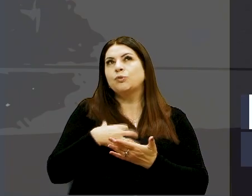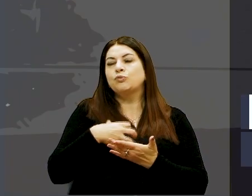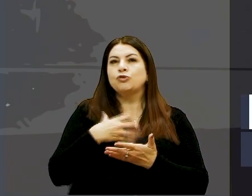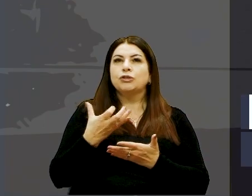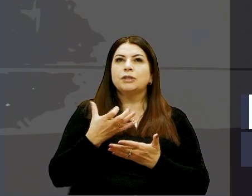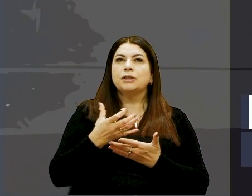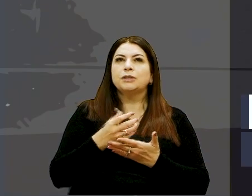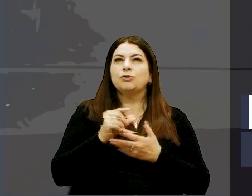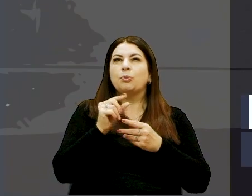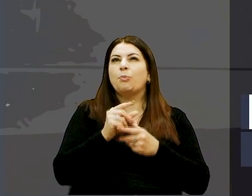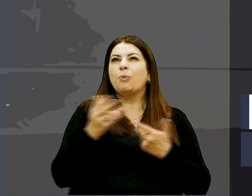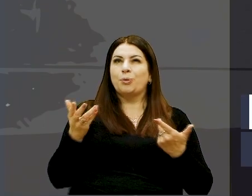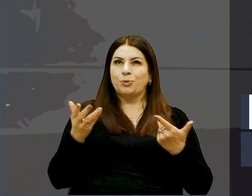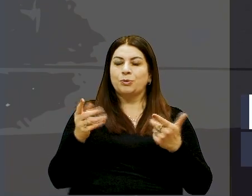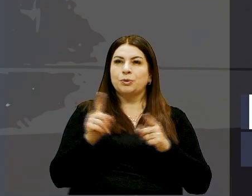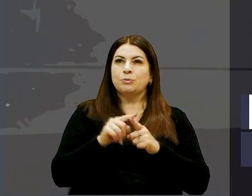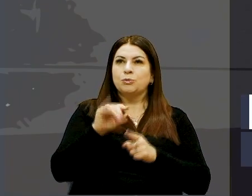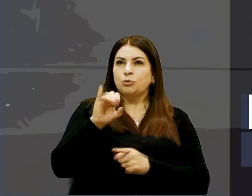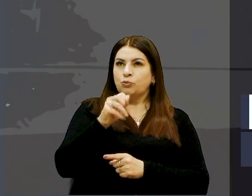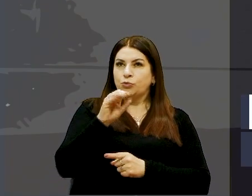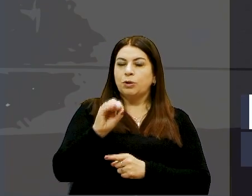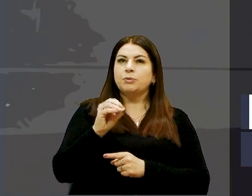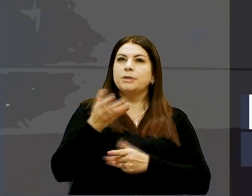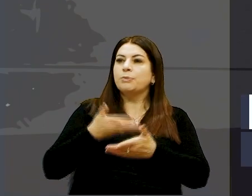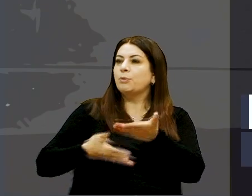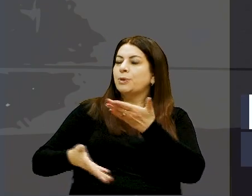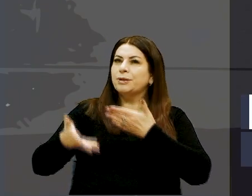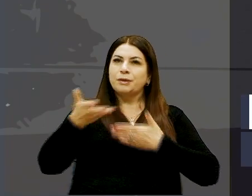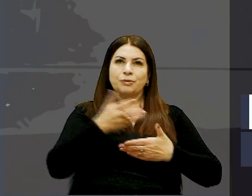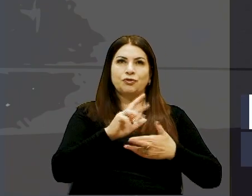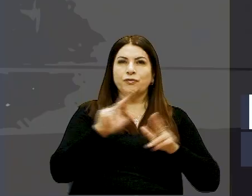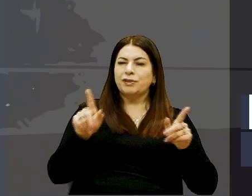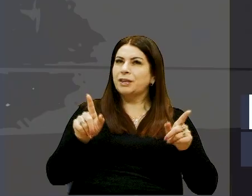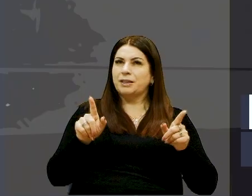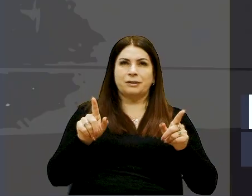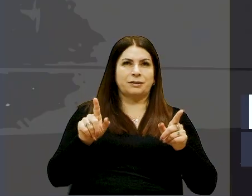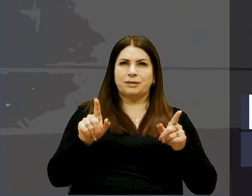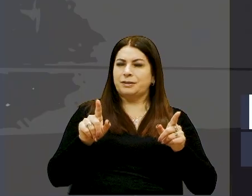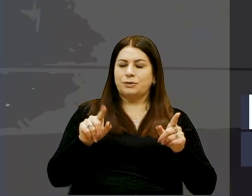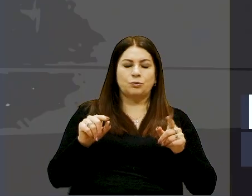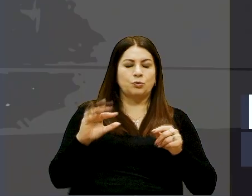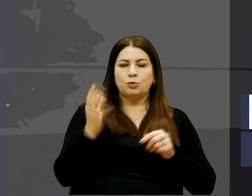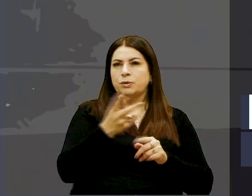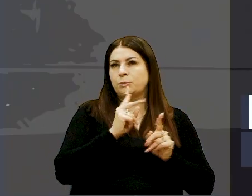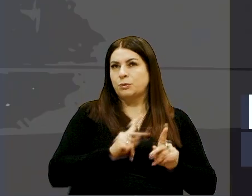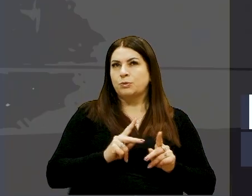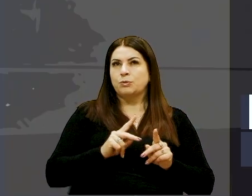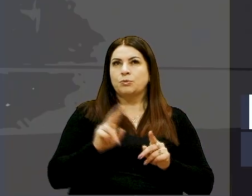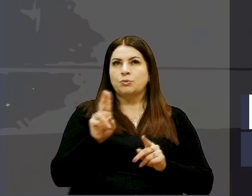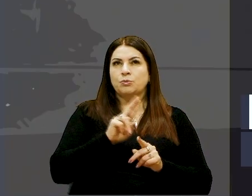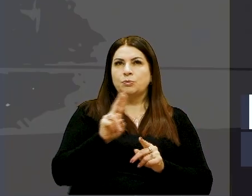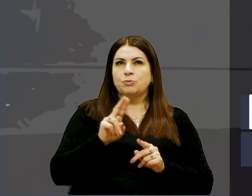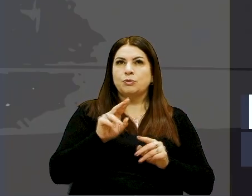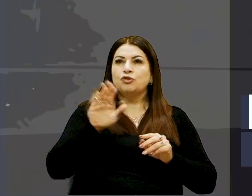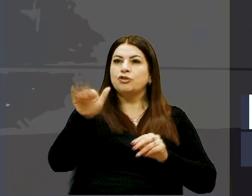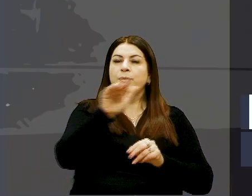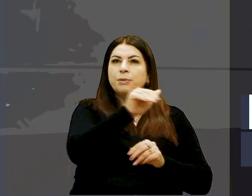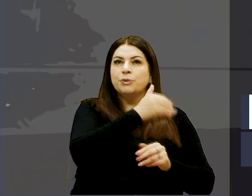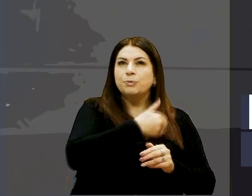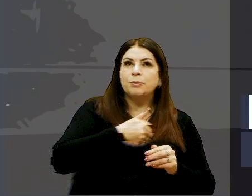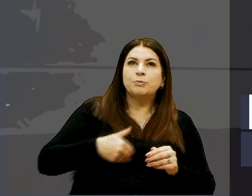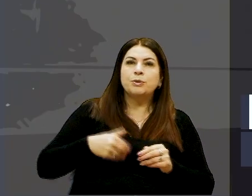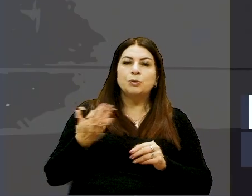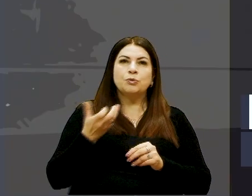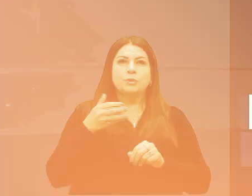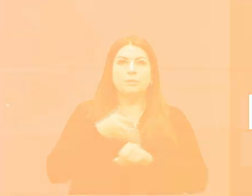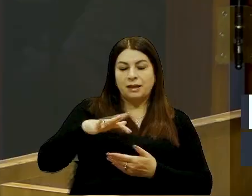de poucos. Porque o João sempre compartilhou independente de frentes com todo mundo. Então, um livro de chamamento público, a todos que